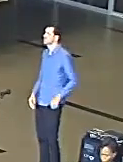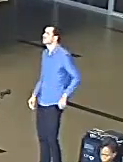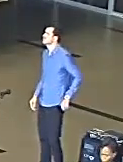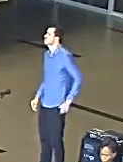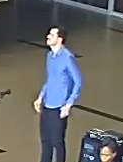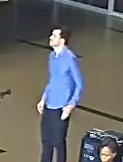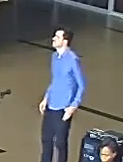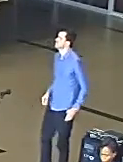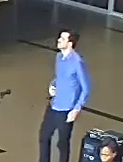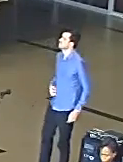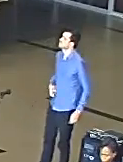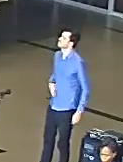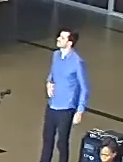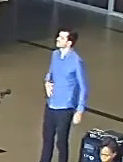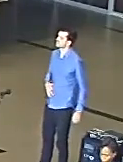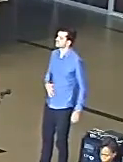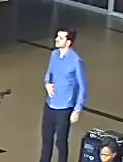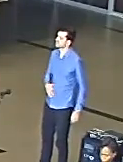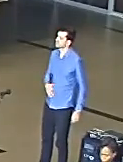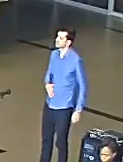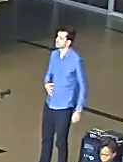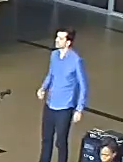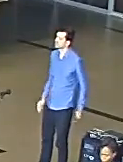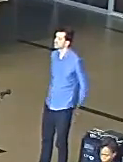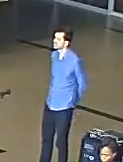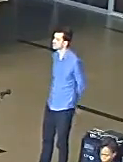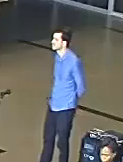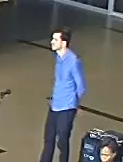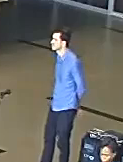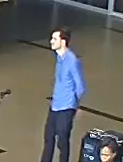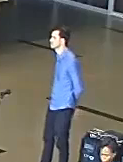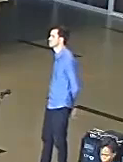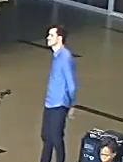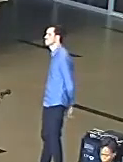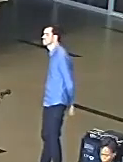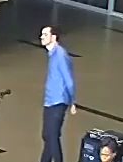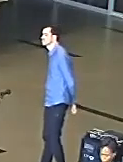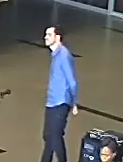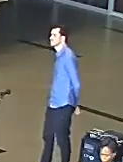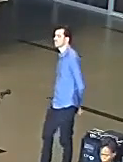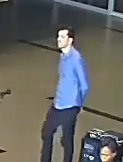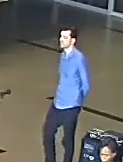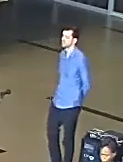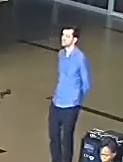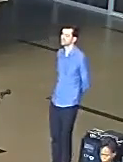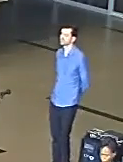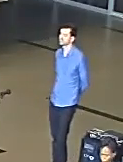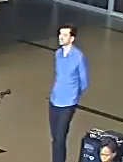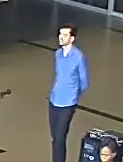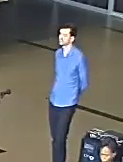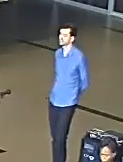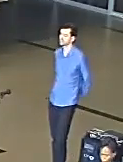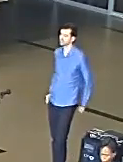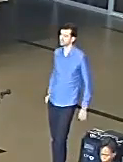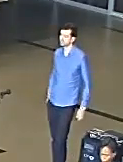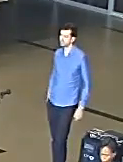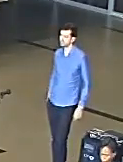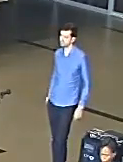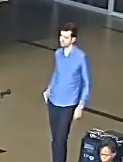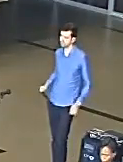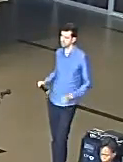21 21.121 de 2014 dispõe que a gratuidade da passagem né O passe